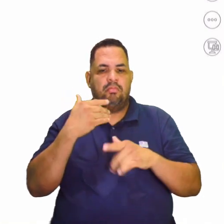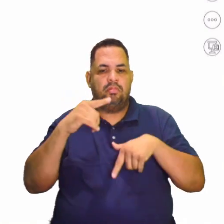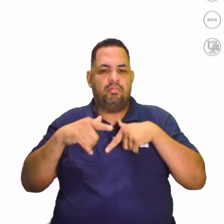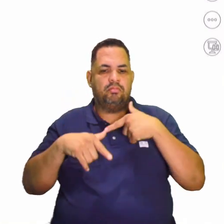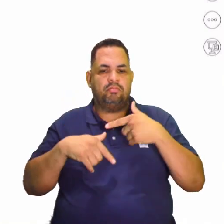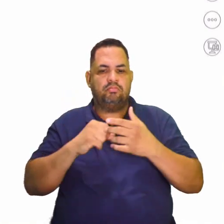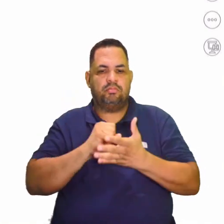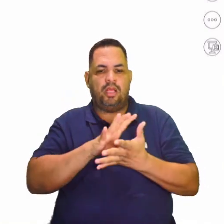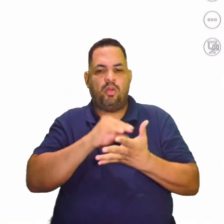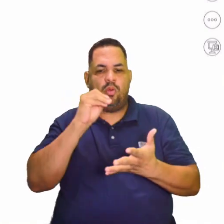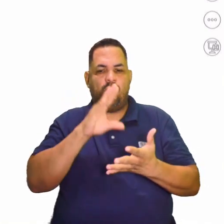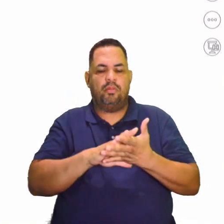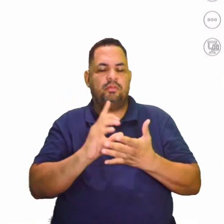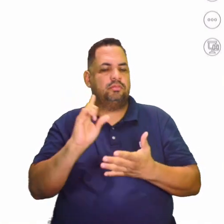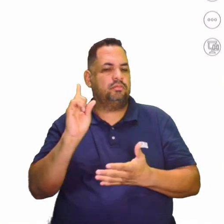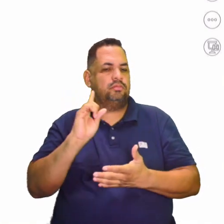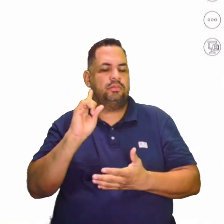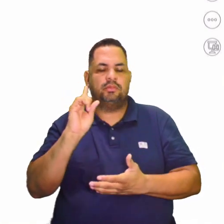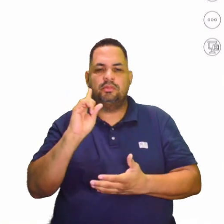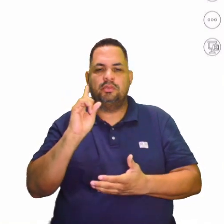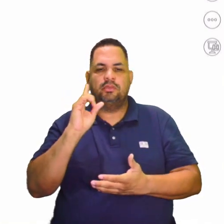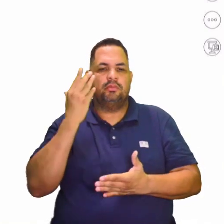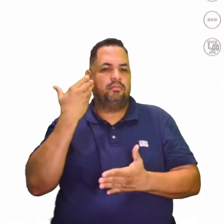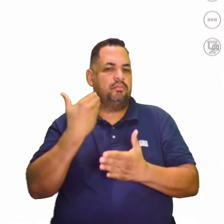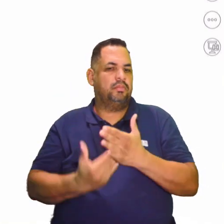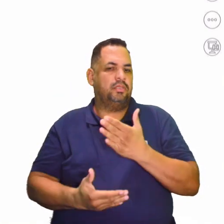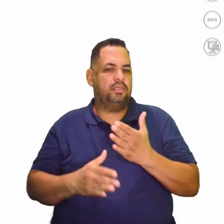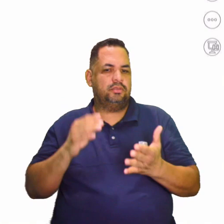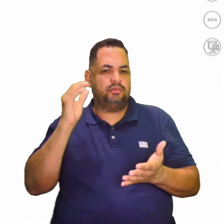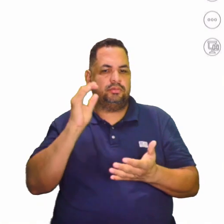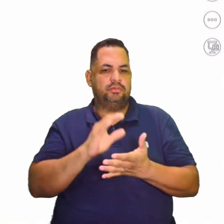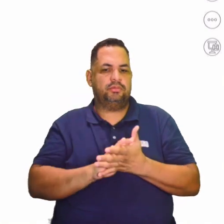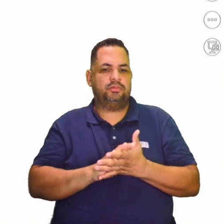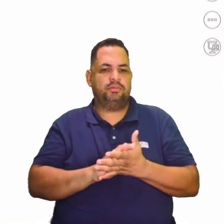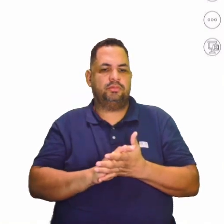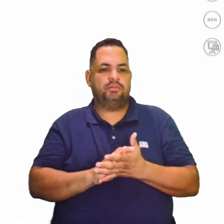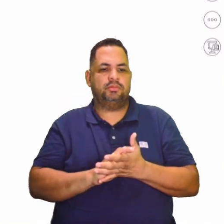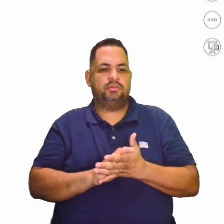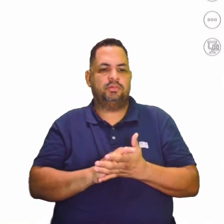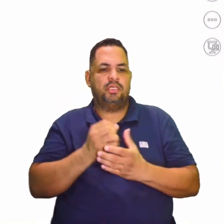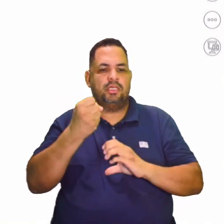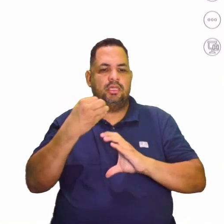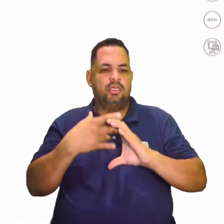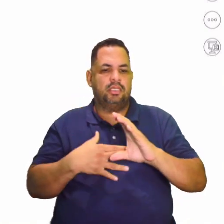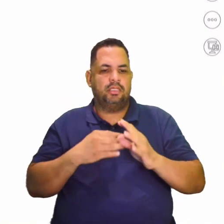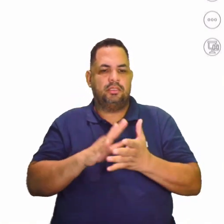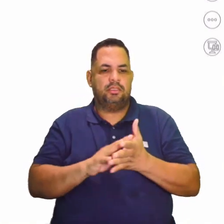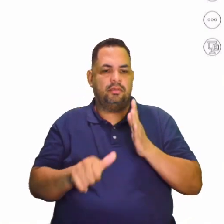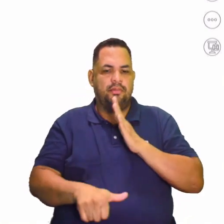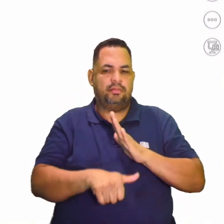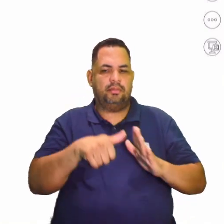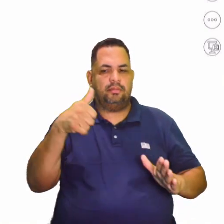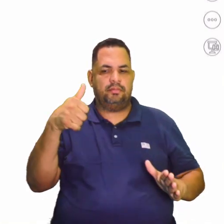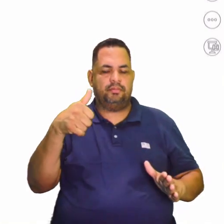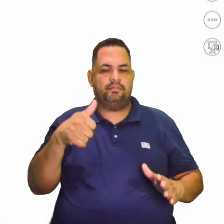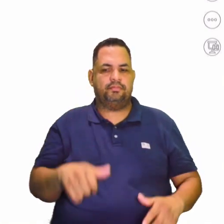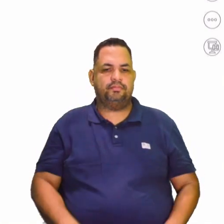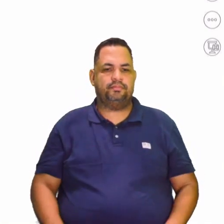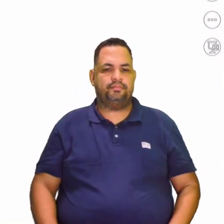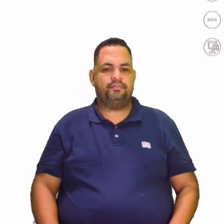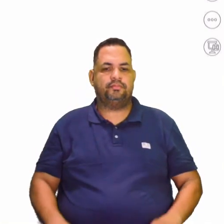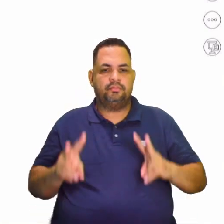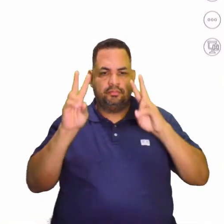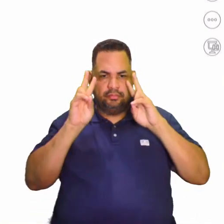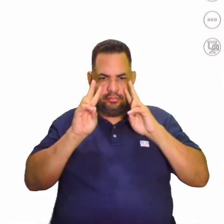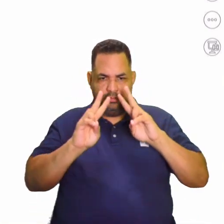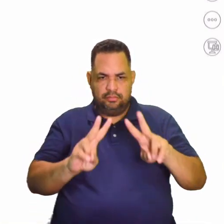a imagem não perde a originalidade. Então, gravura é uma técnica de arte visual muito